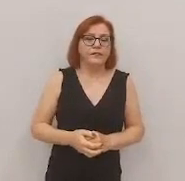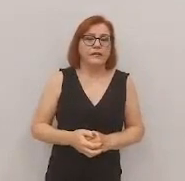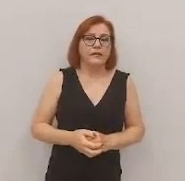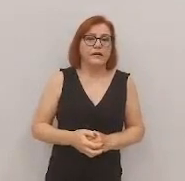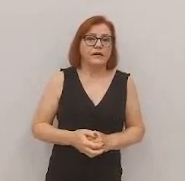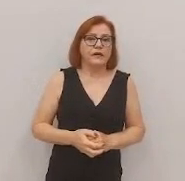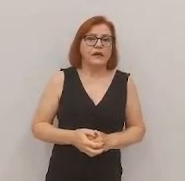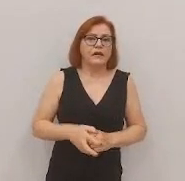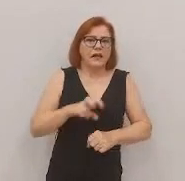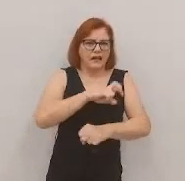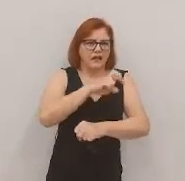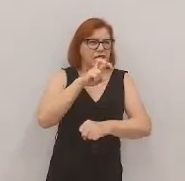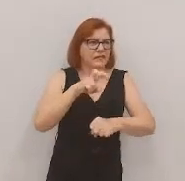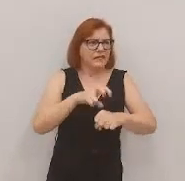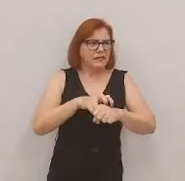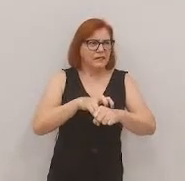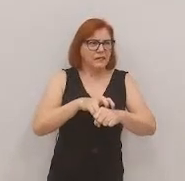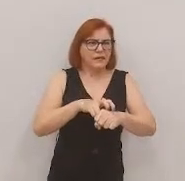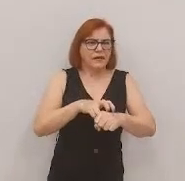mentira.